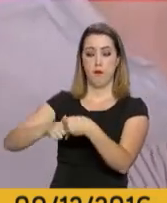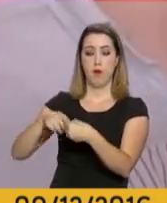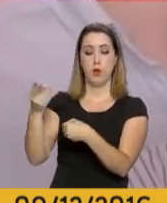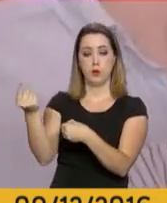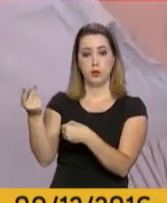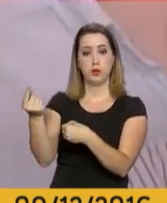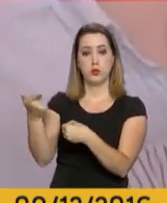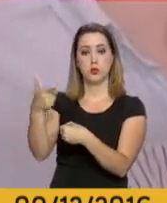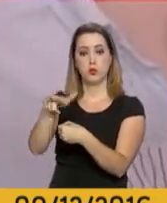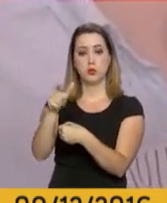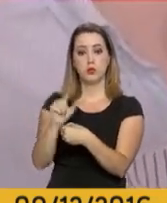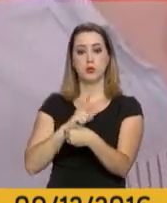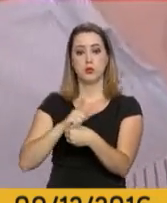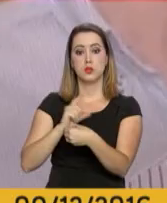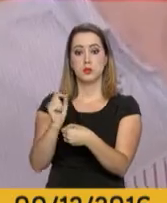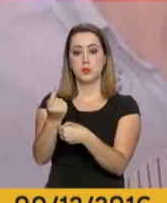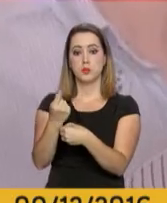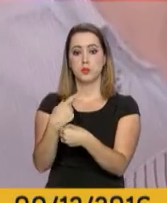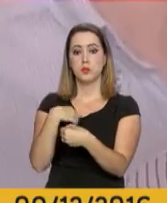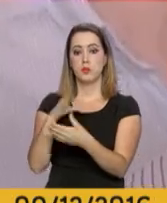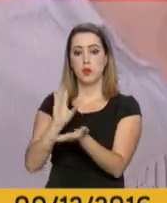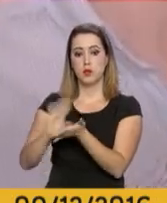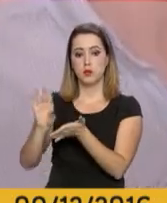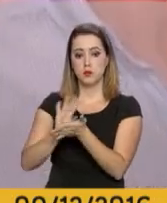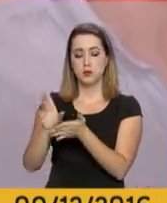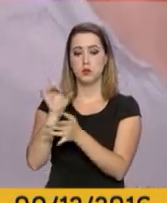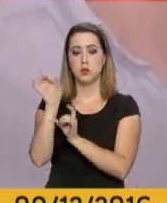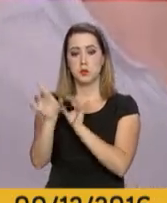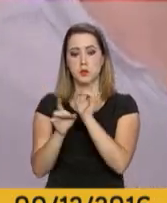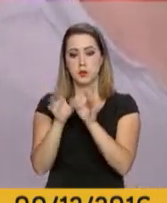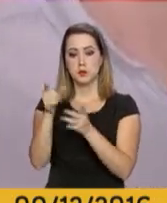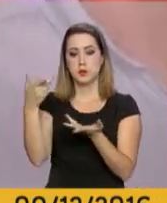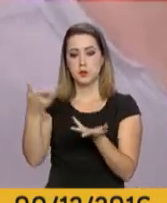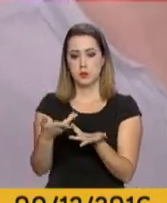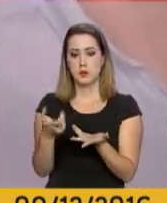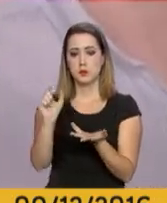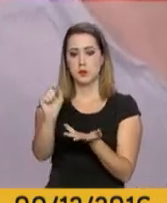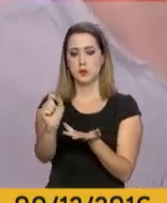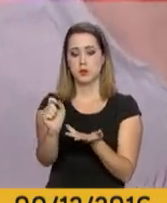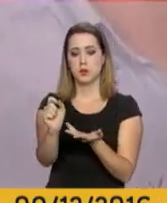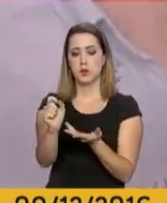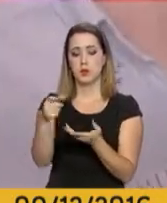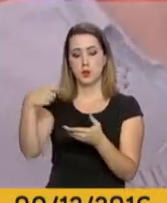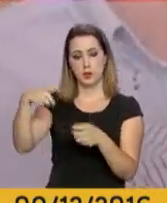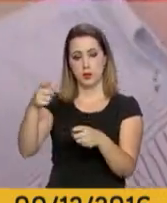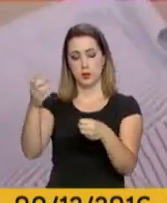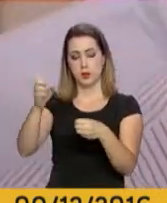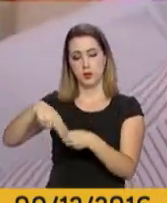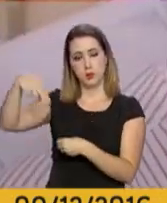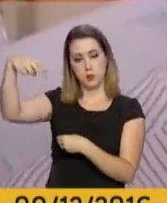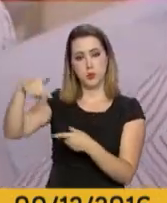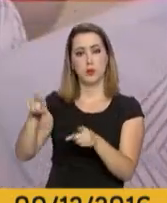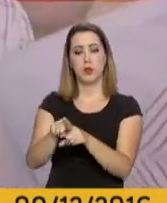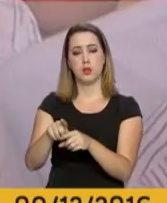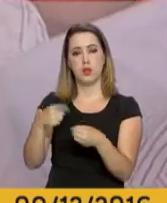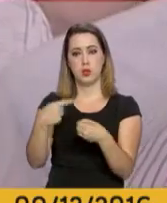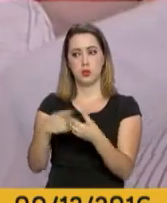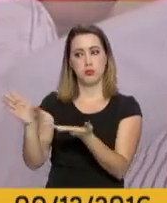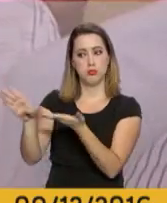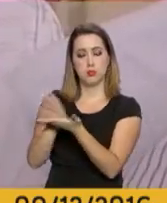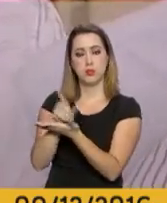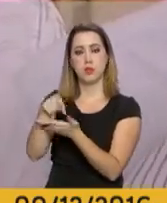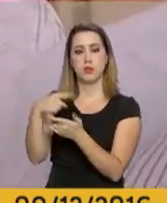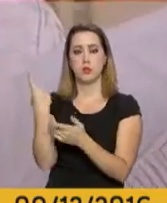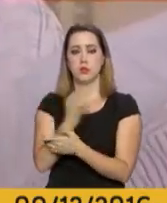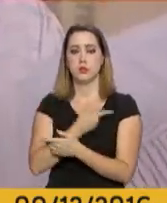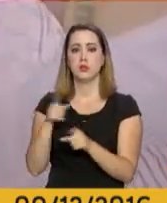sabem que tem uma verba expressiva que vem especialmente para os estados do Nordeste E além disso muito recentemente nós decidimos